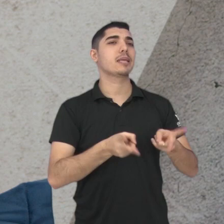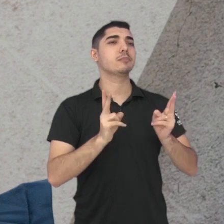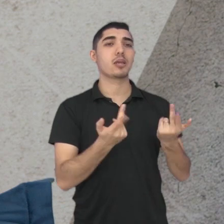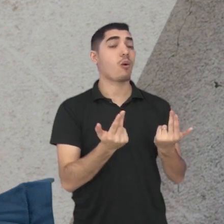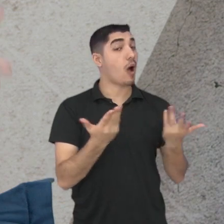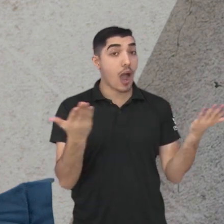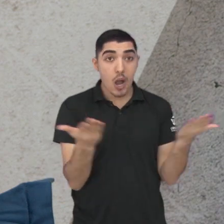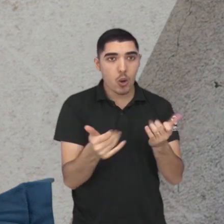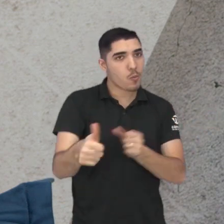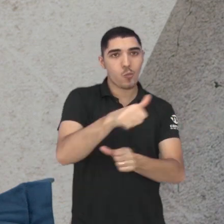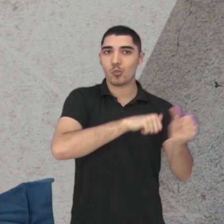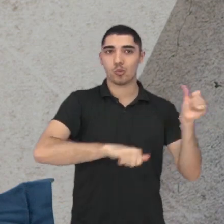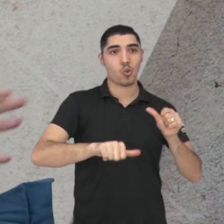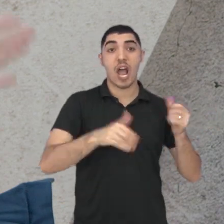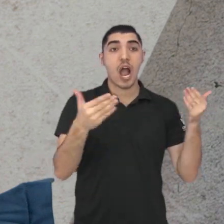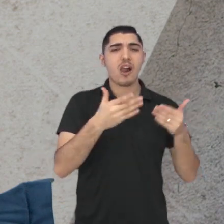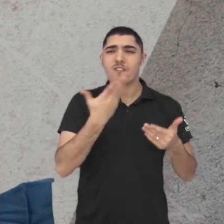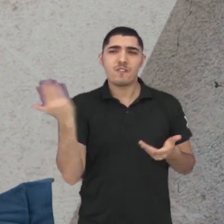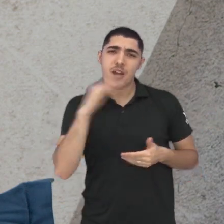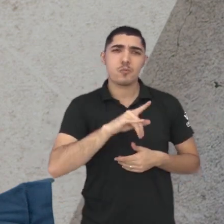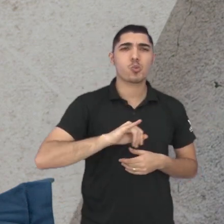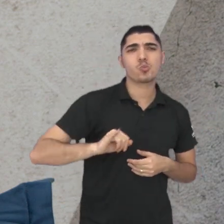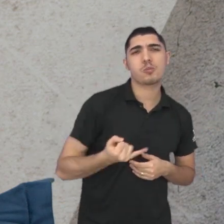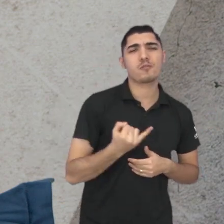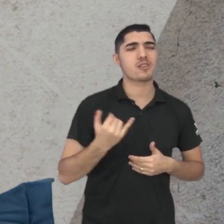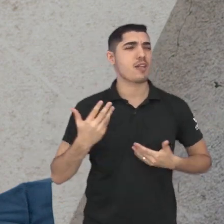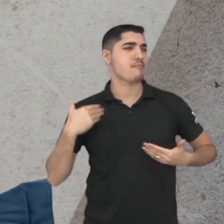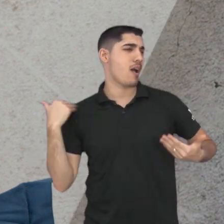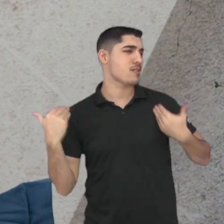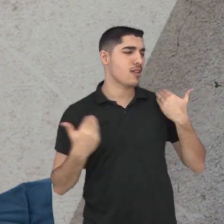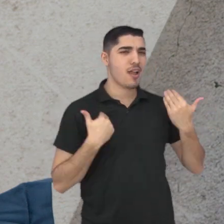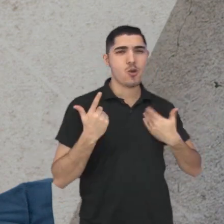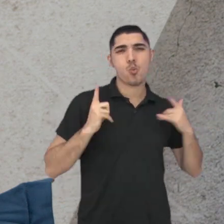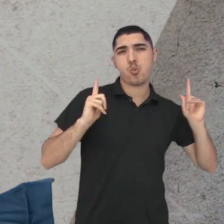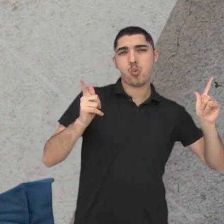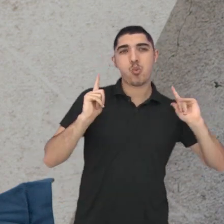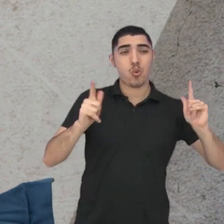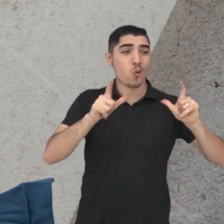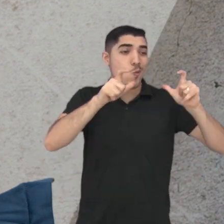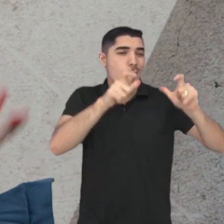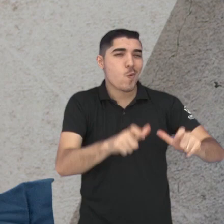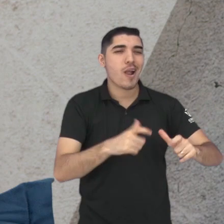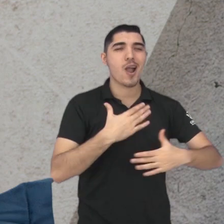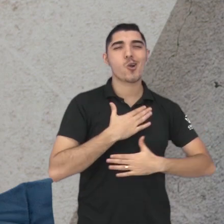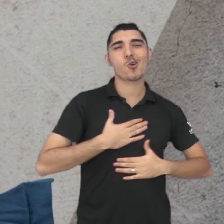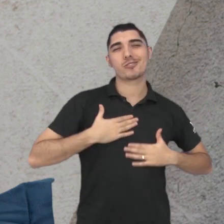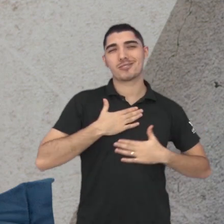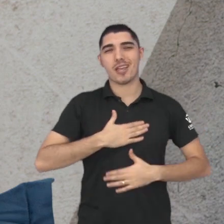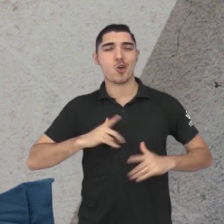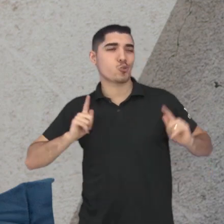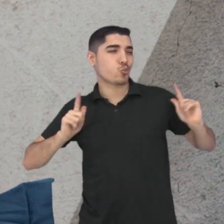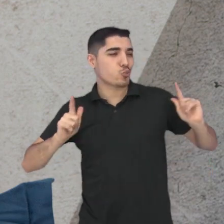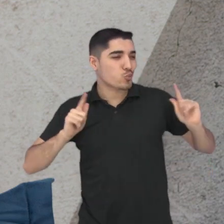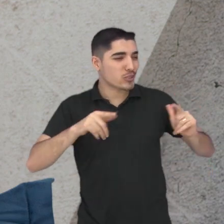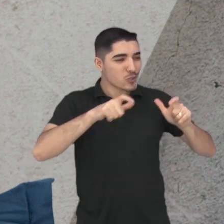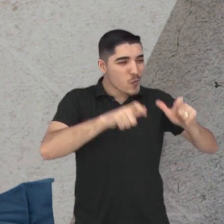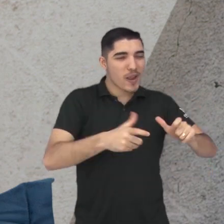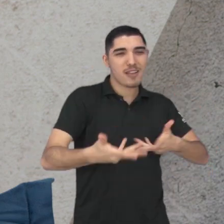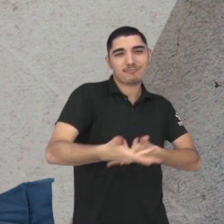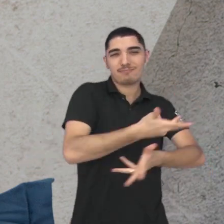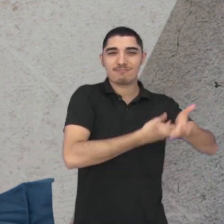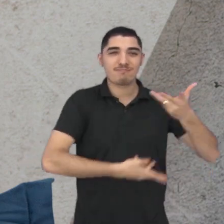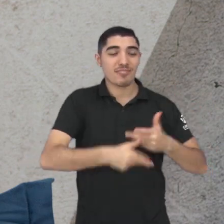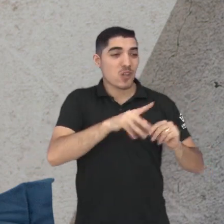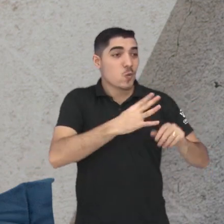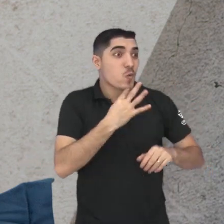tendência agora é uma coisa mais slow, né? É uma coisa de curtir realmente, de estar presente ali, de curtir realmente, de